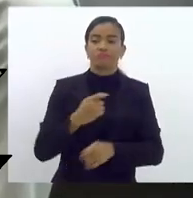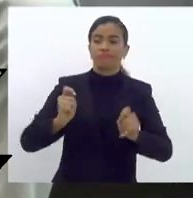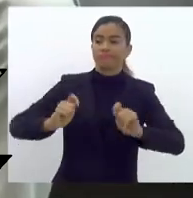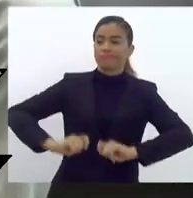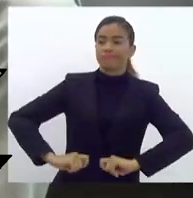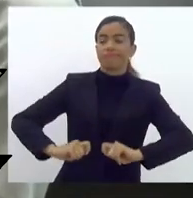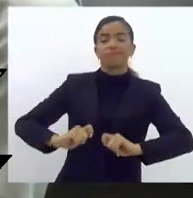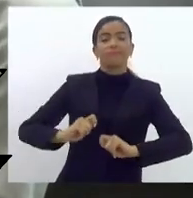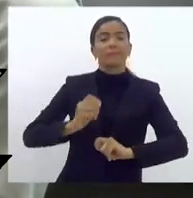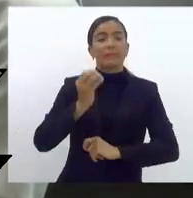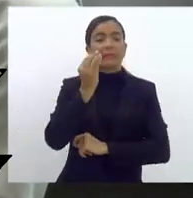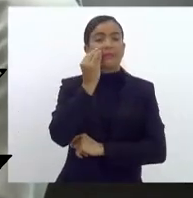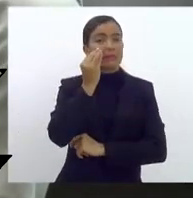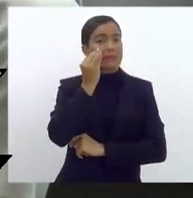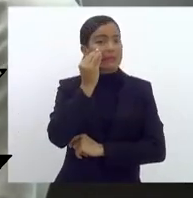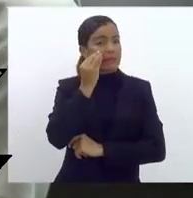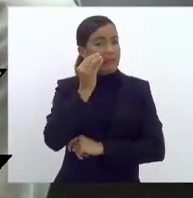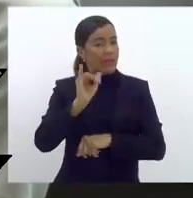tentar